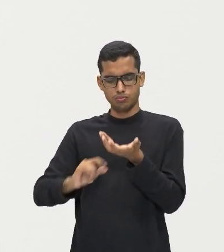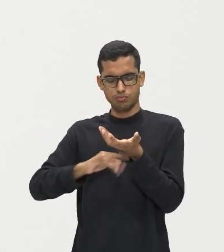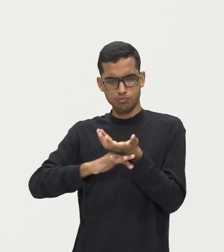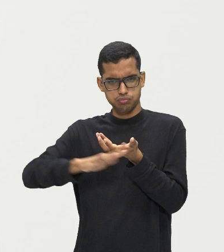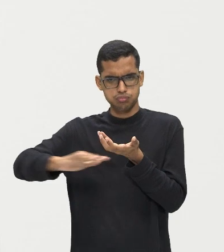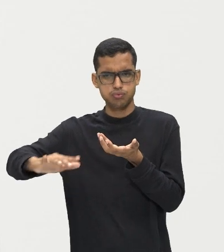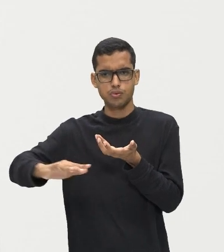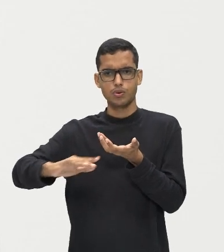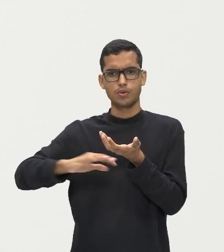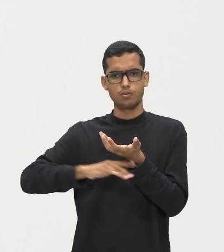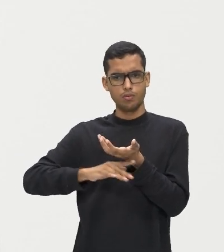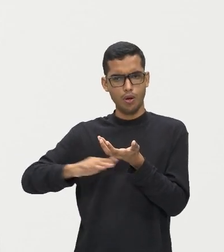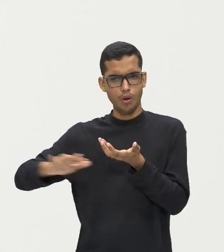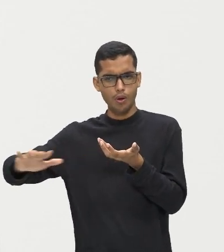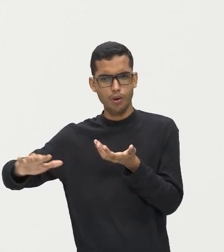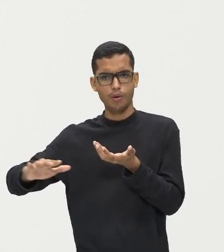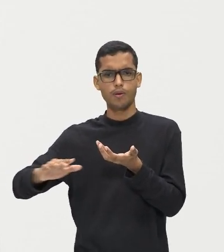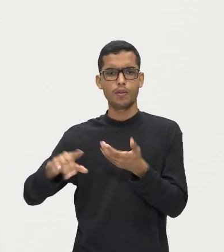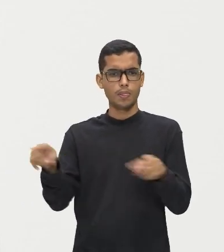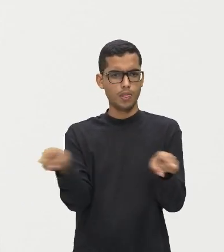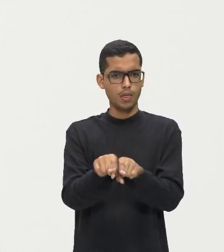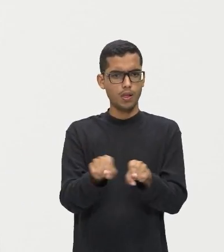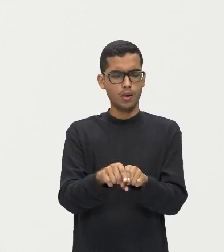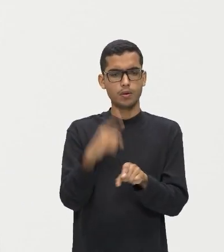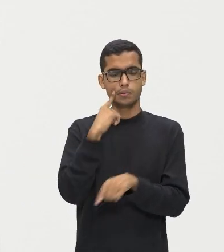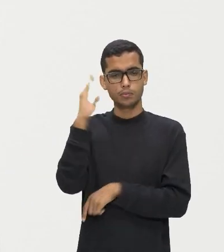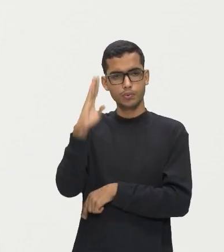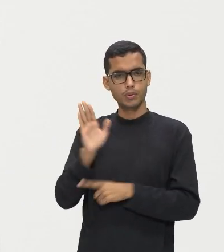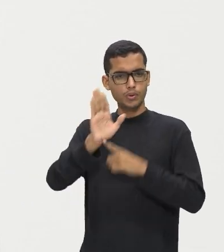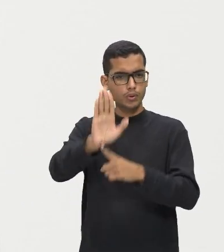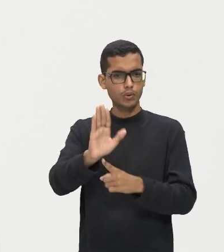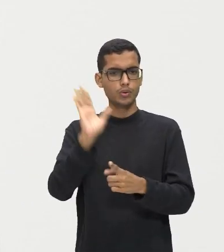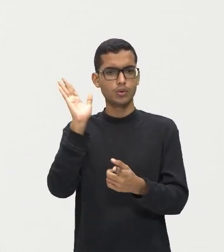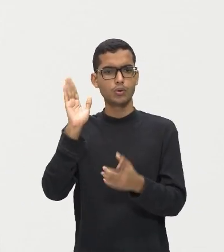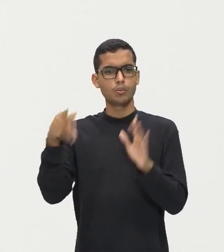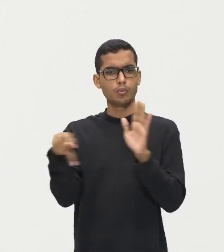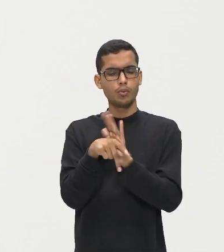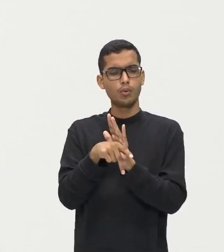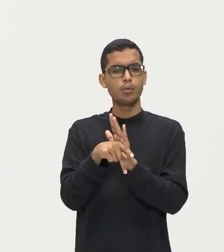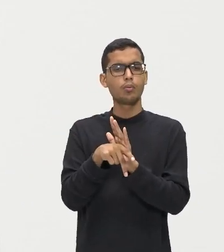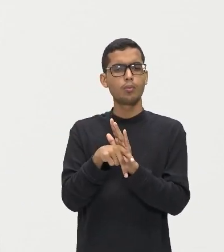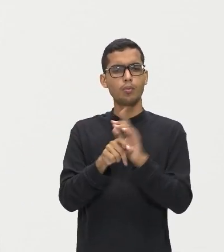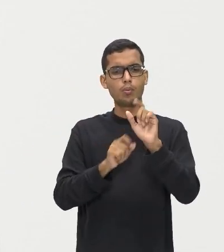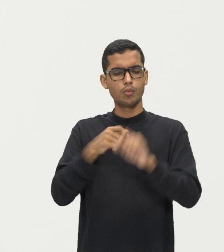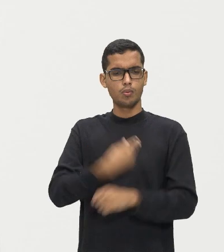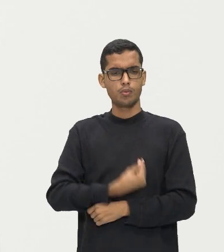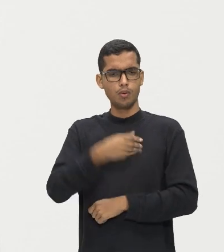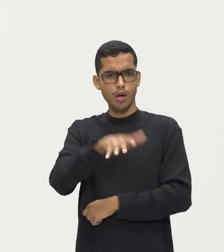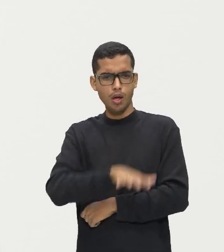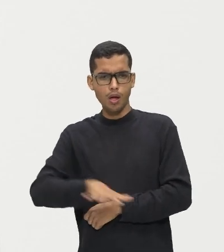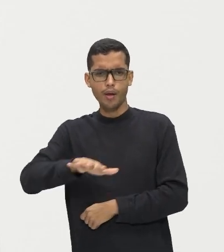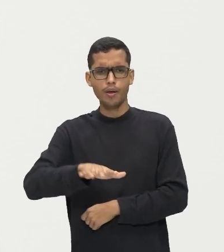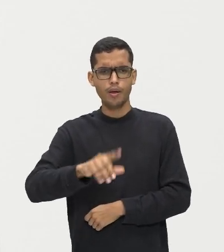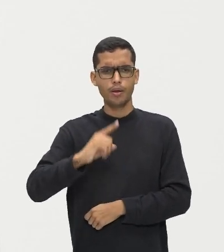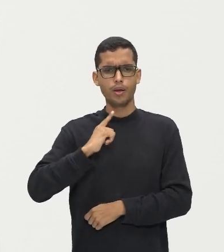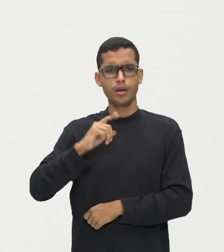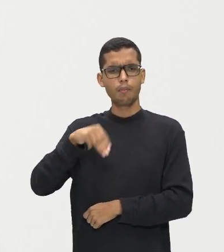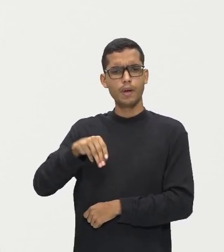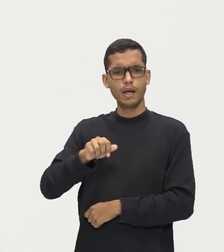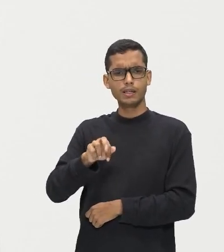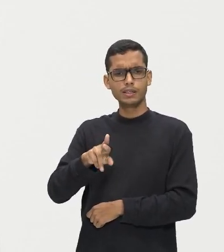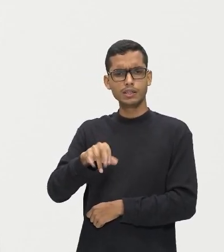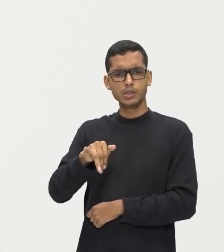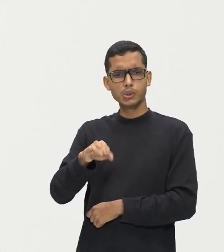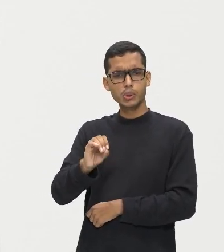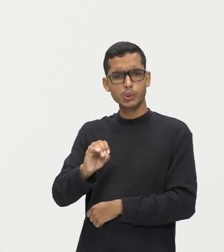superfície terrestre. E o Brasil também vai apresentar um bioma marinho, que é o marinho costeiro. Quais são